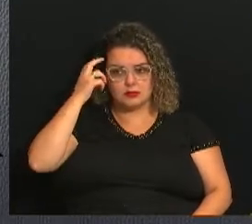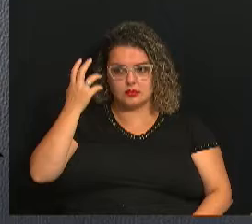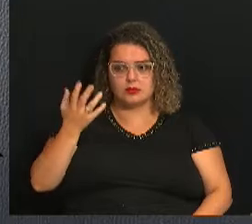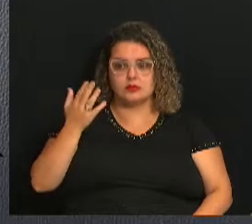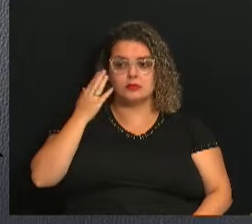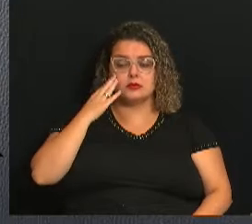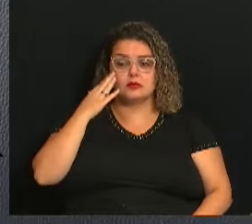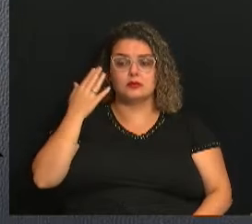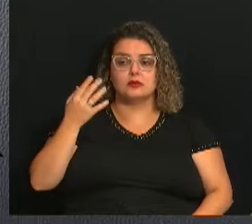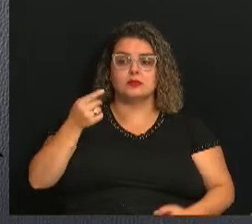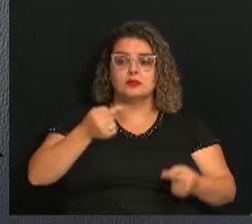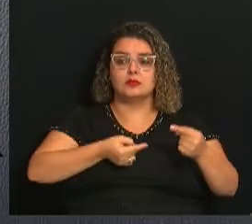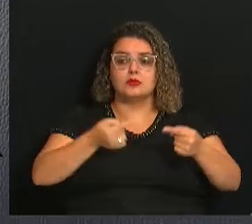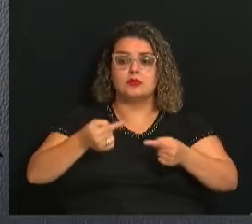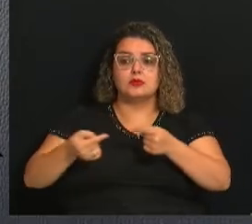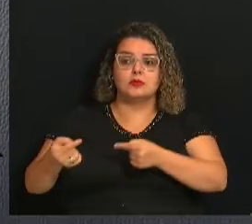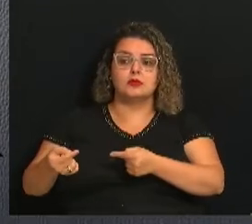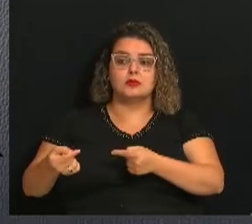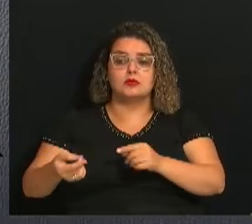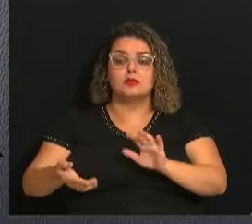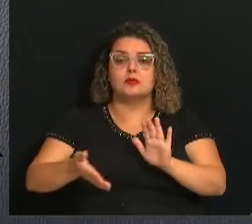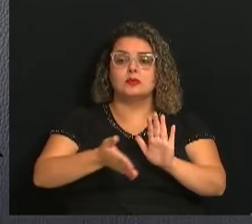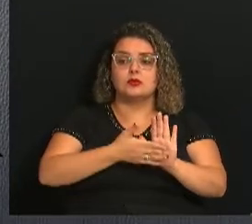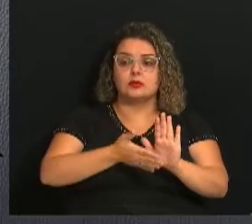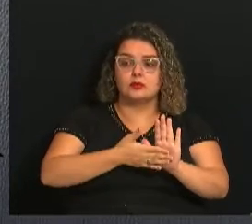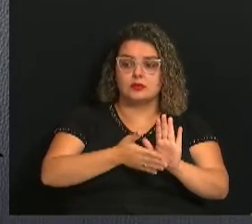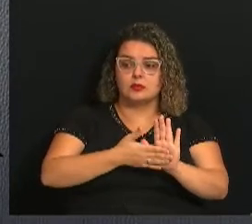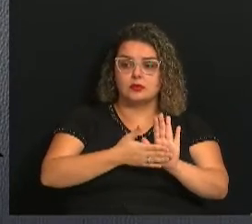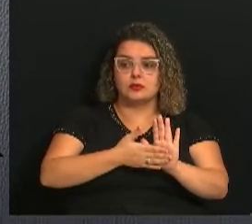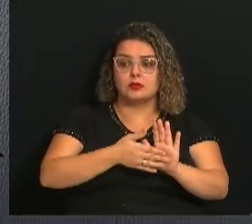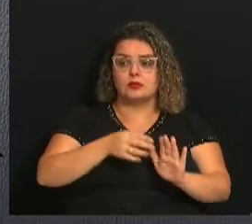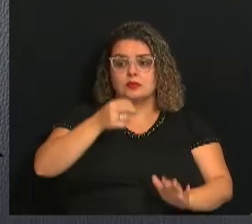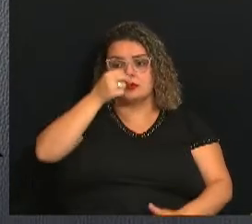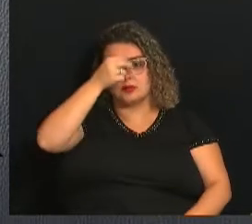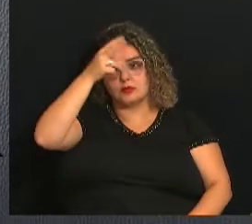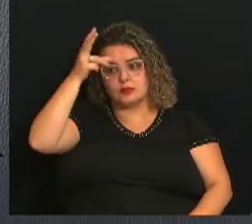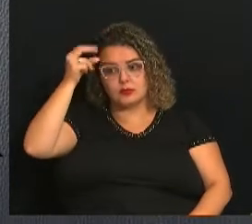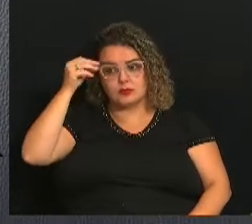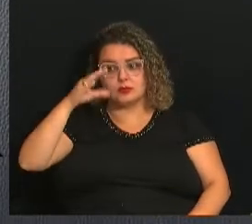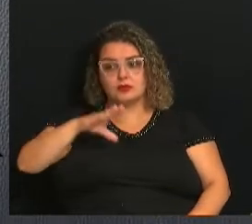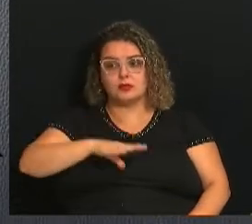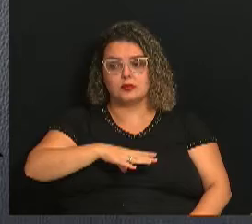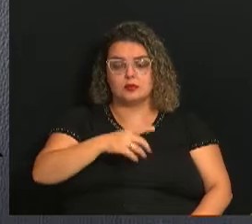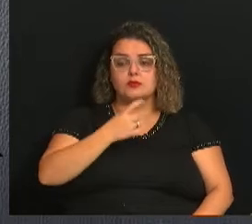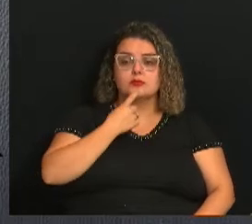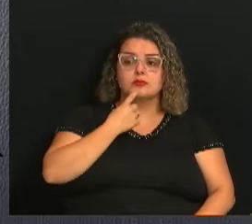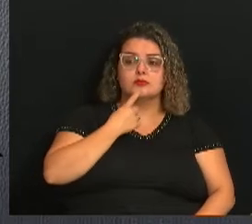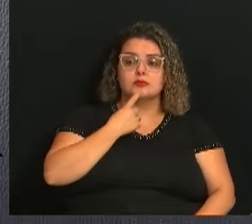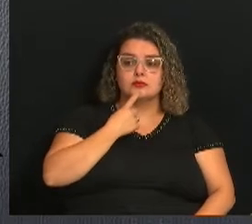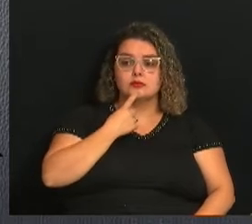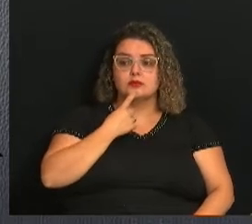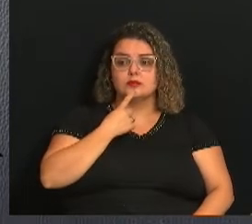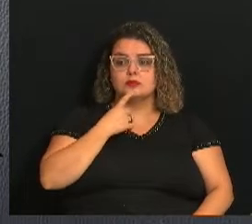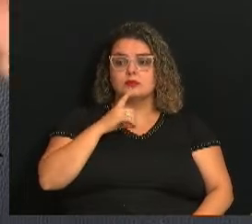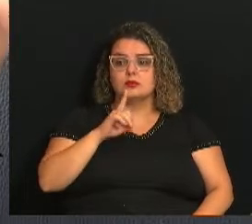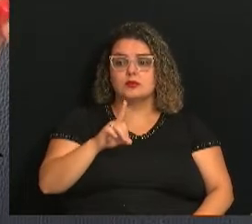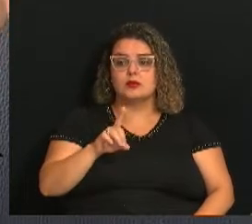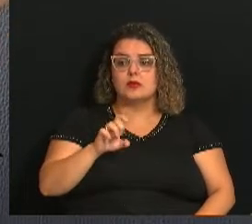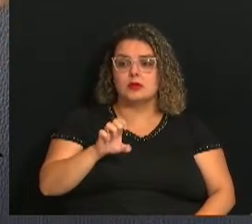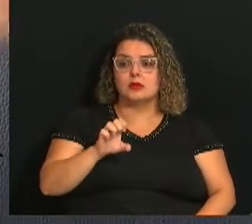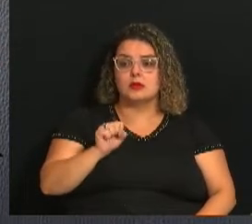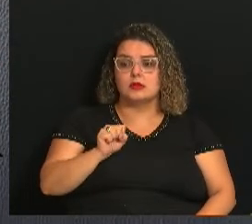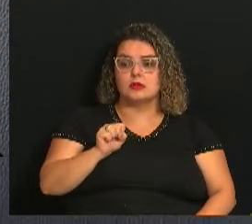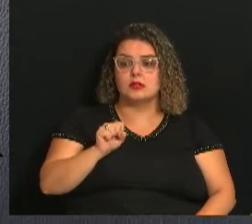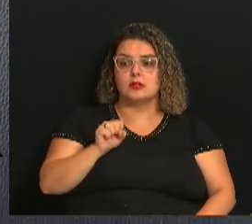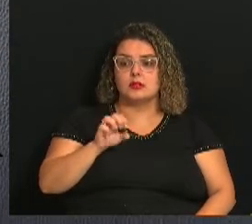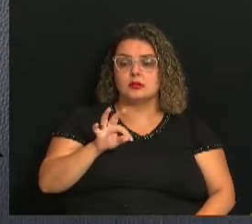aí o debate sobre a proposta do prefeito municipal, né, que a gente está chamando de destombamento de uma parte